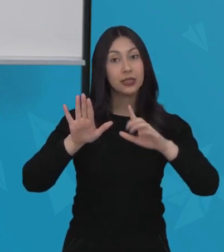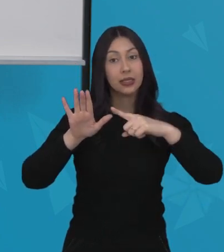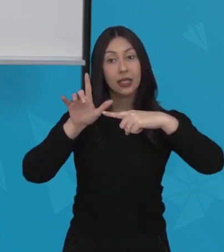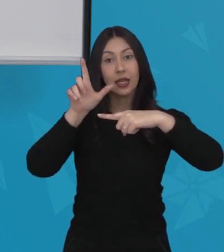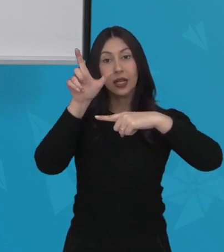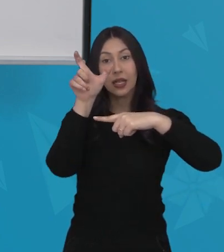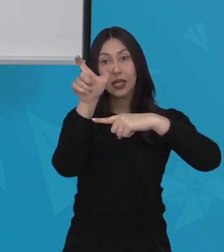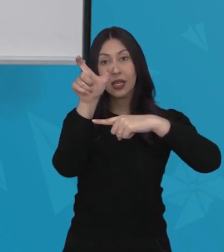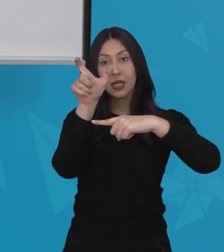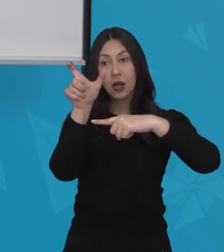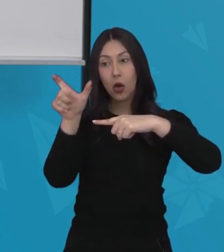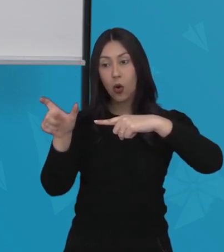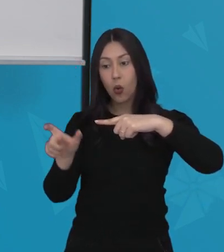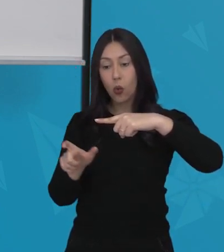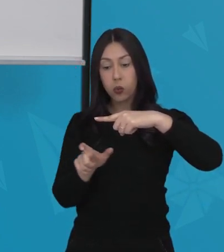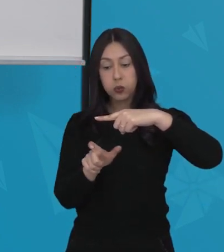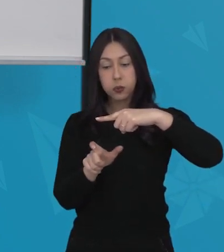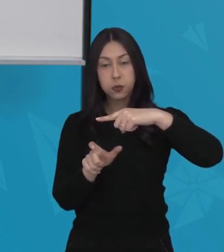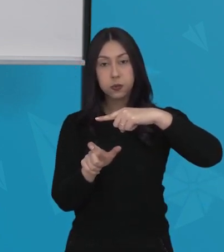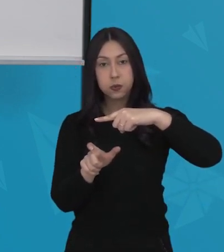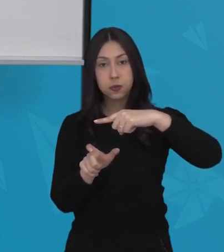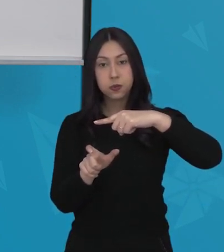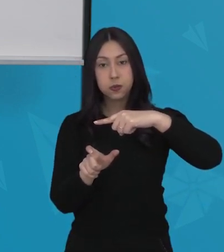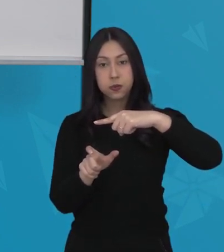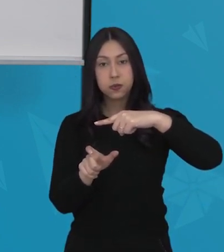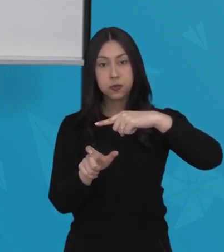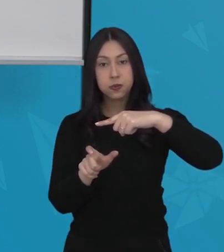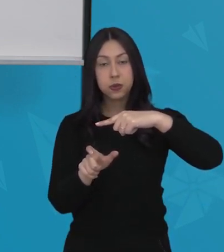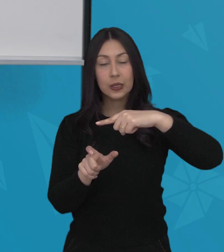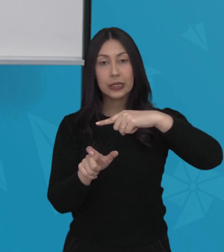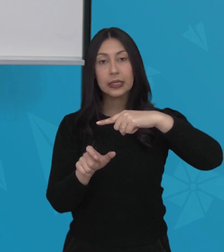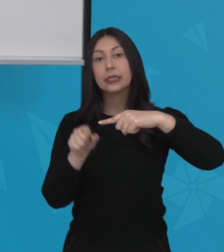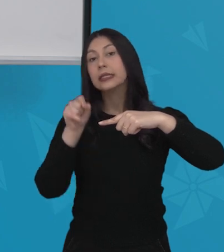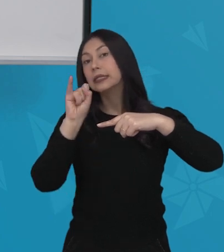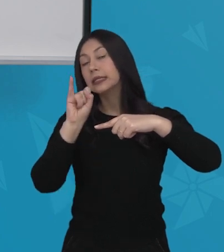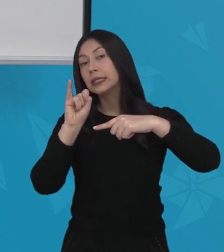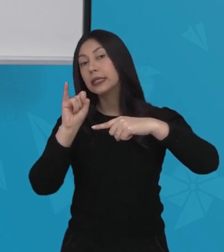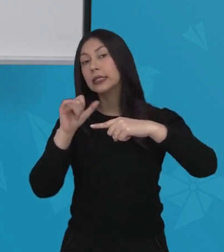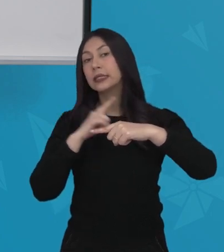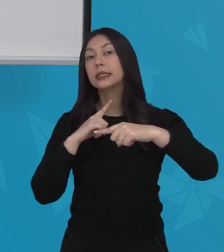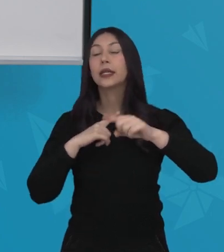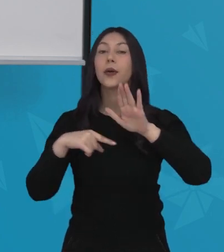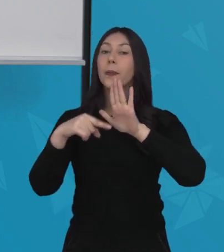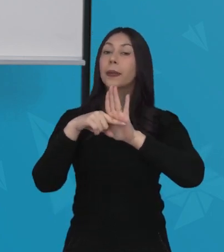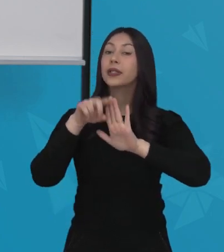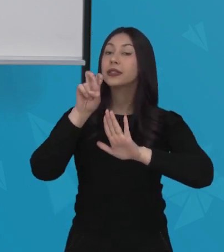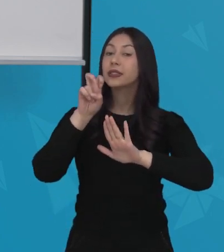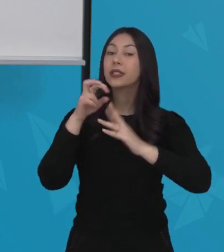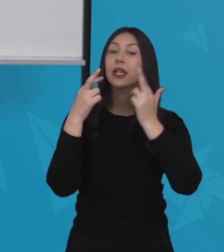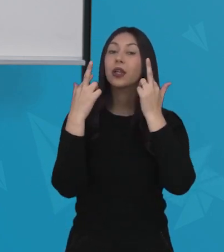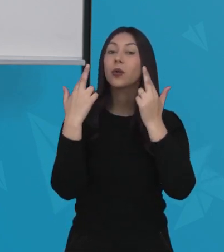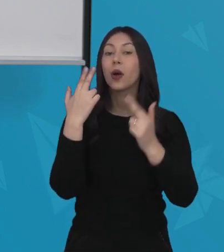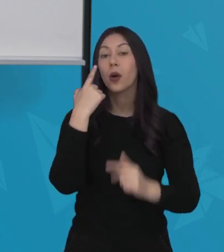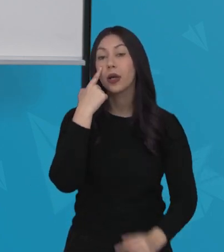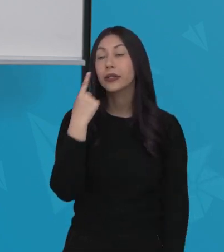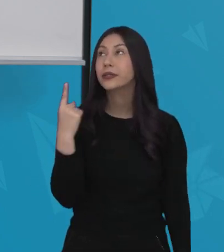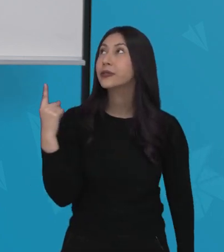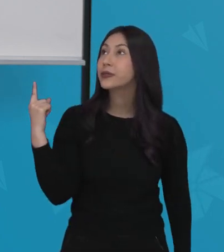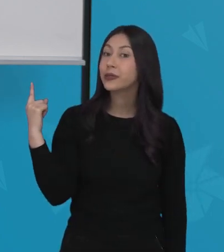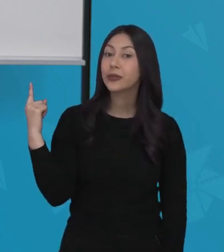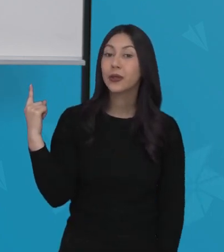no meu divisor do número, digamos assim. O que eu estou querendo dizer? Quando eu tenho 10 elevado a menos 5, é como se eu tivesse isso